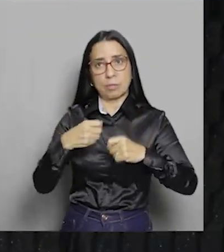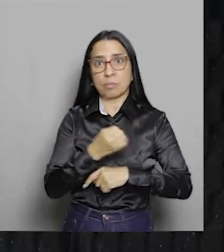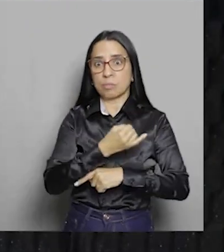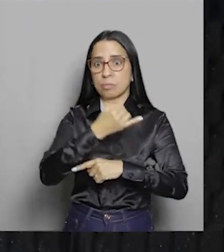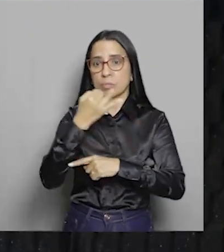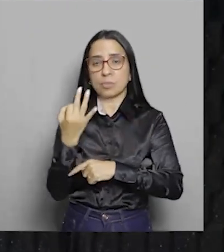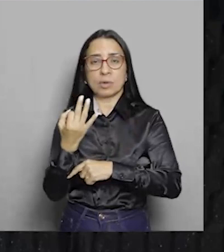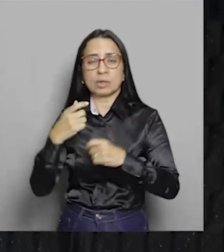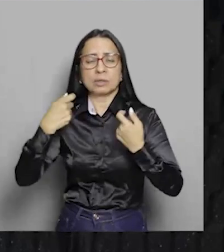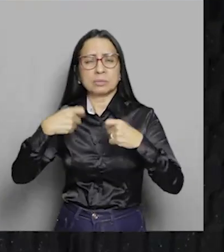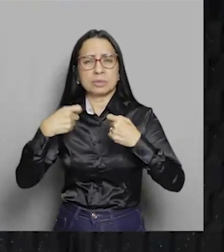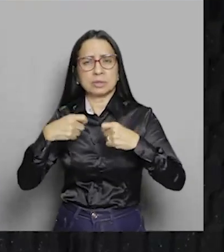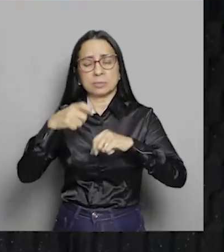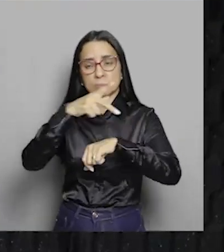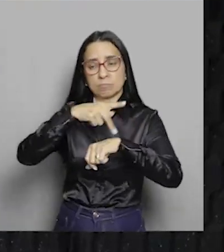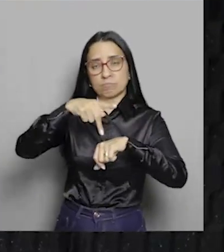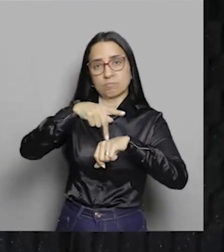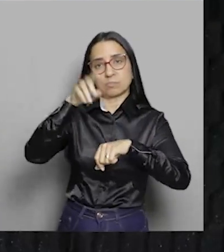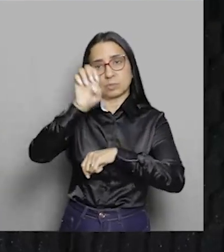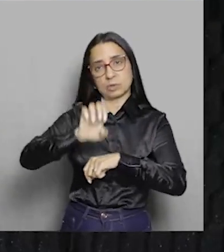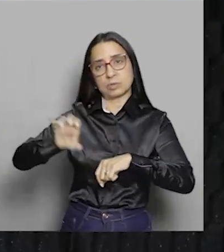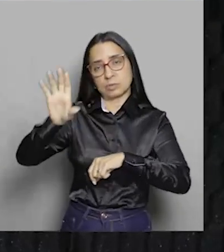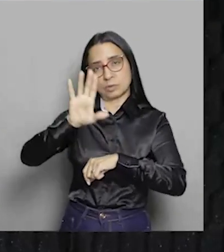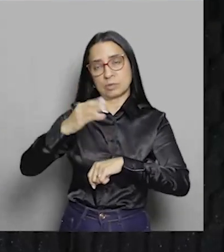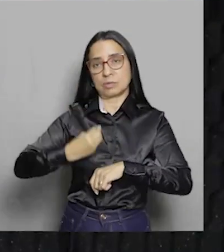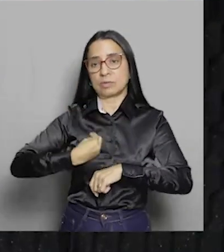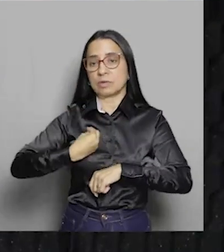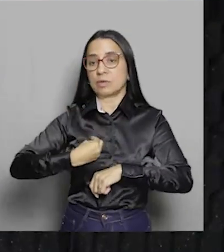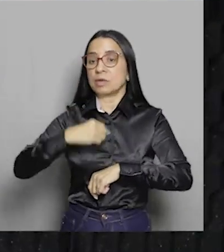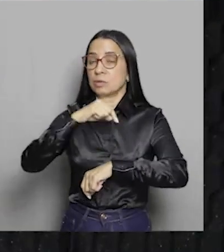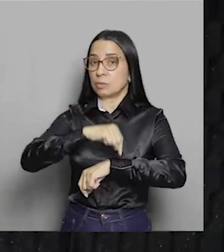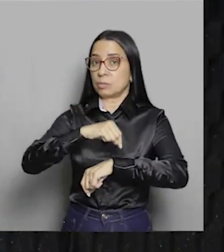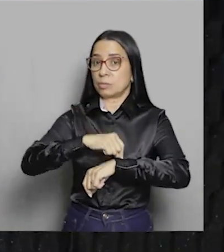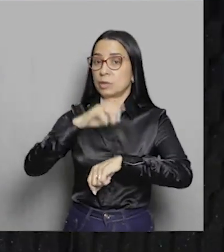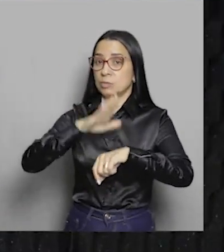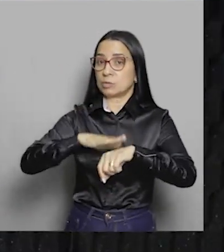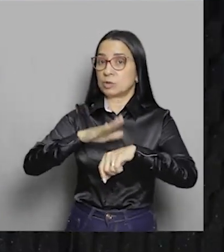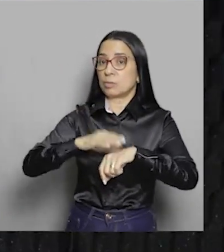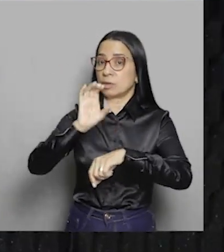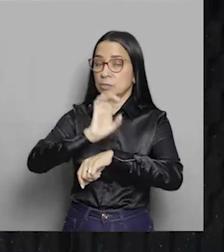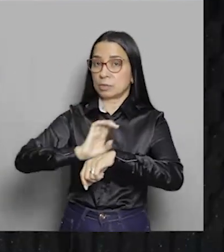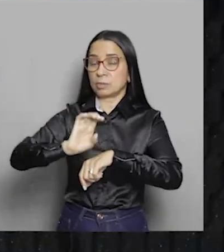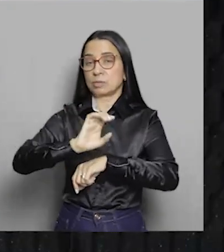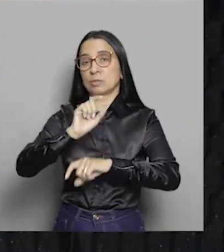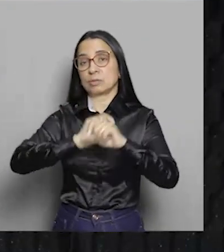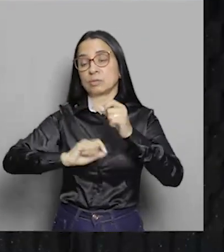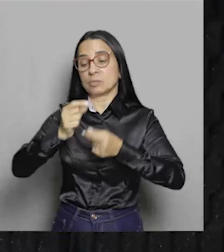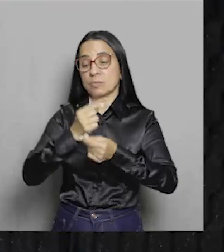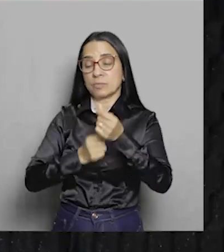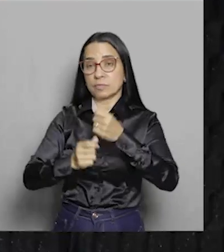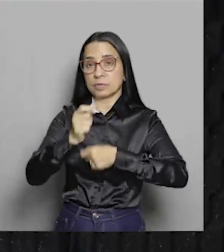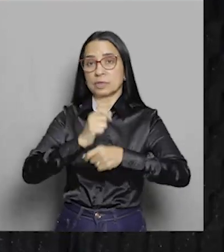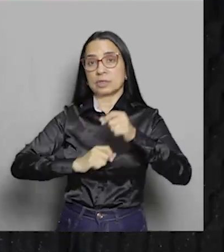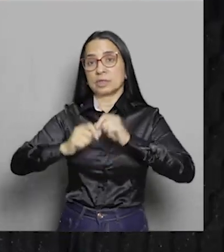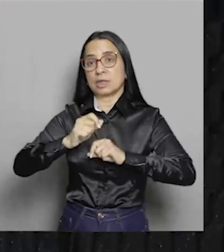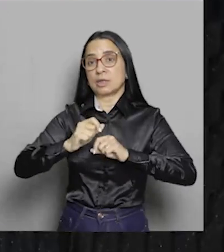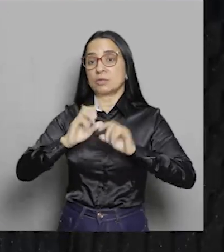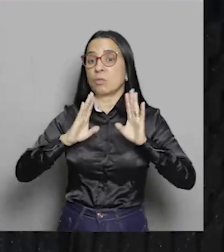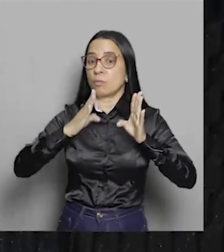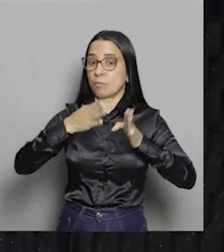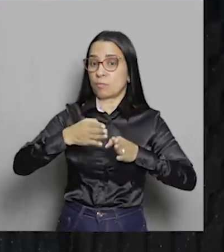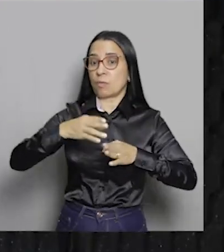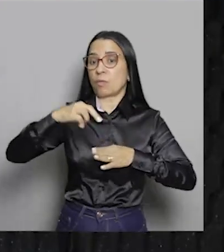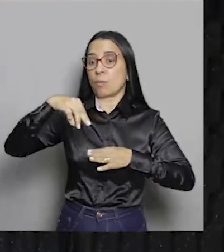europeus? Que estão vivendo naquele momento o chamado capitalismo financeiro de caráter